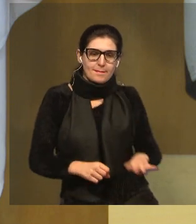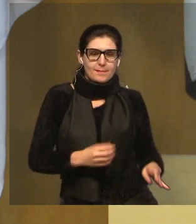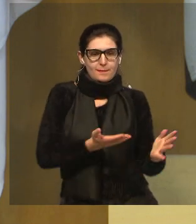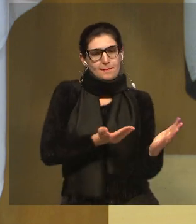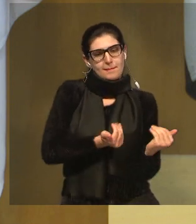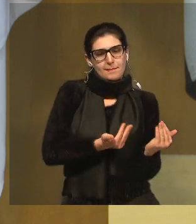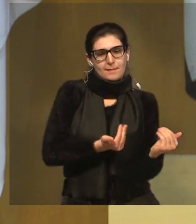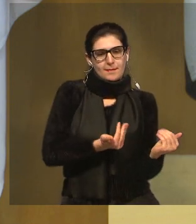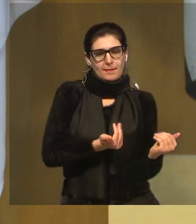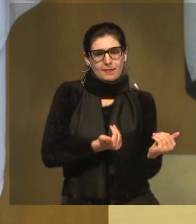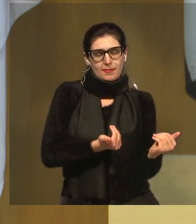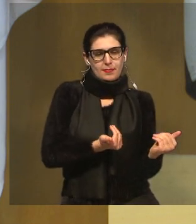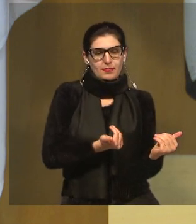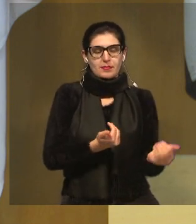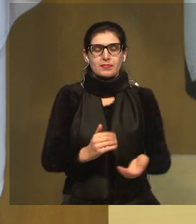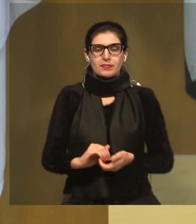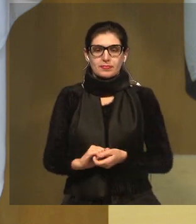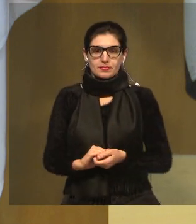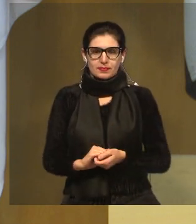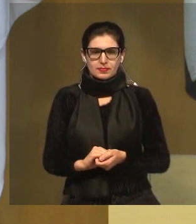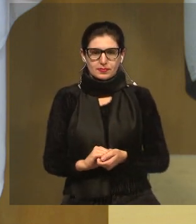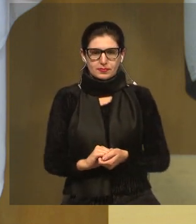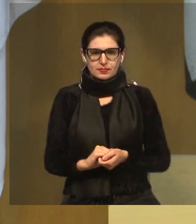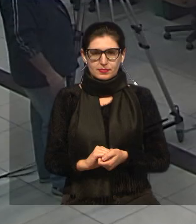e dos Adolescentes.